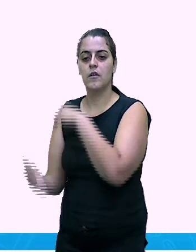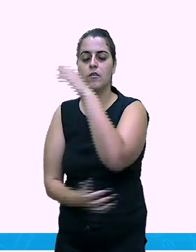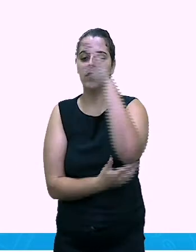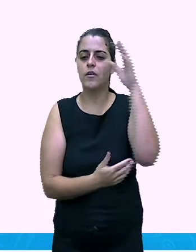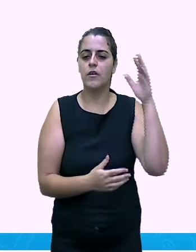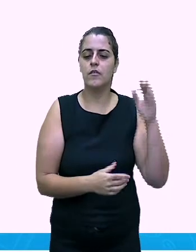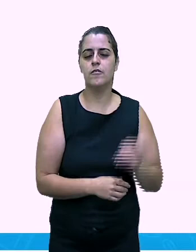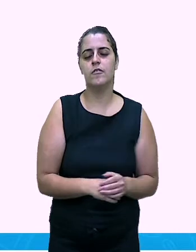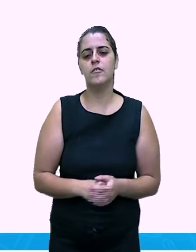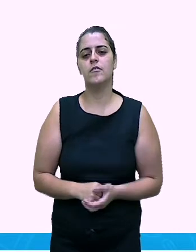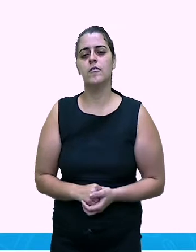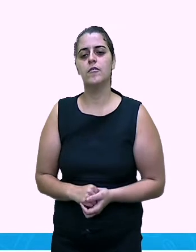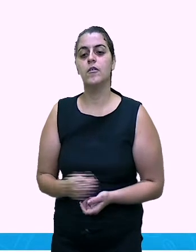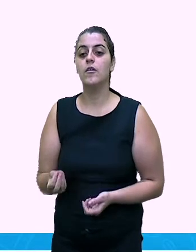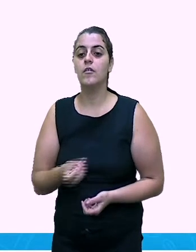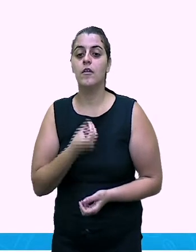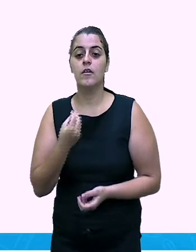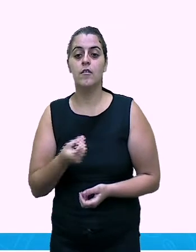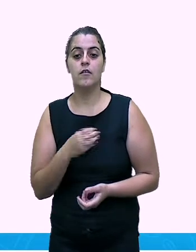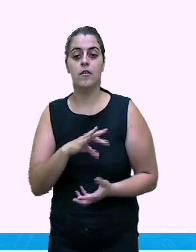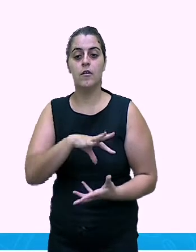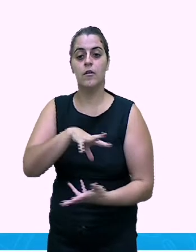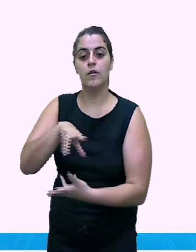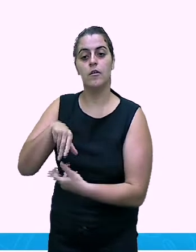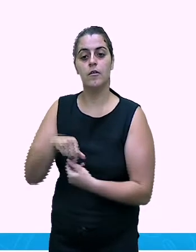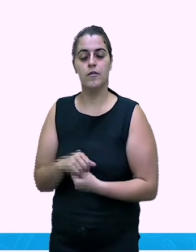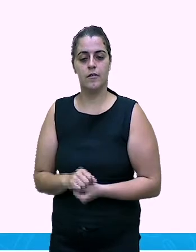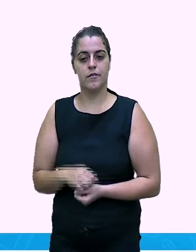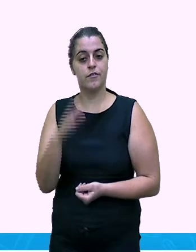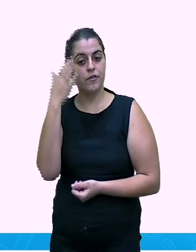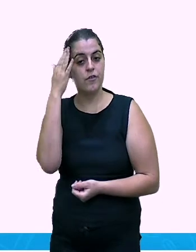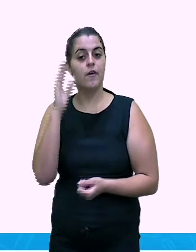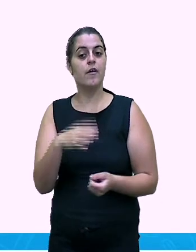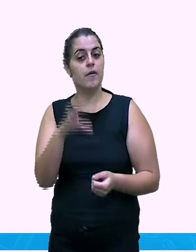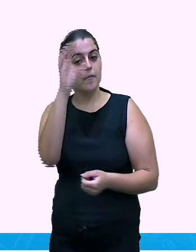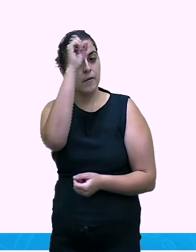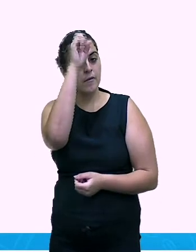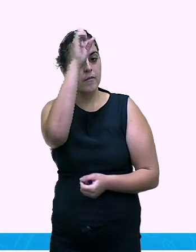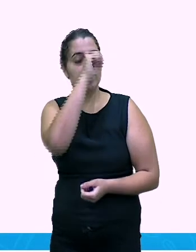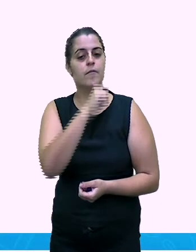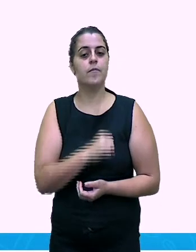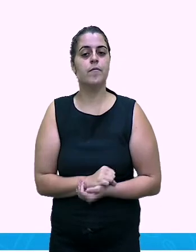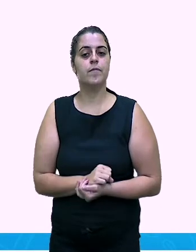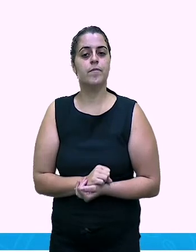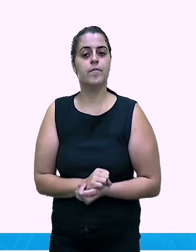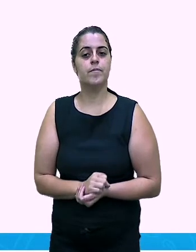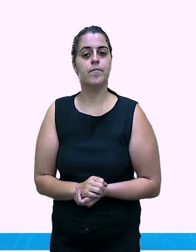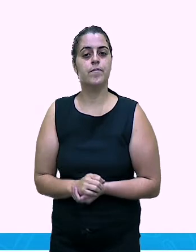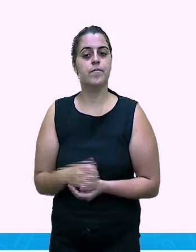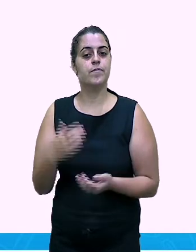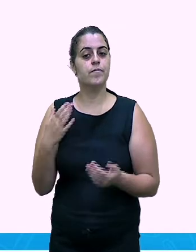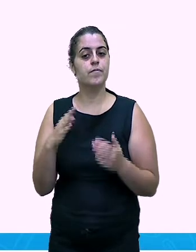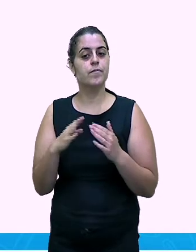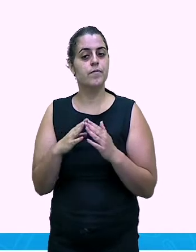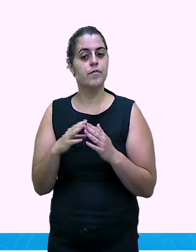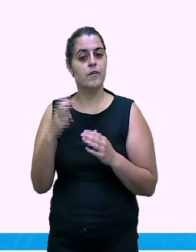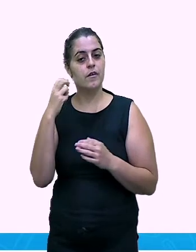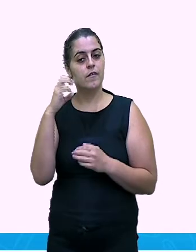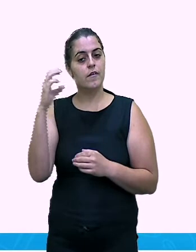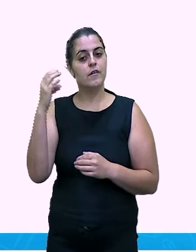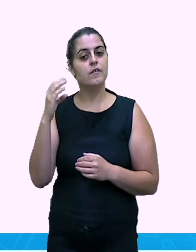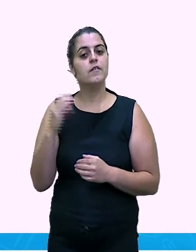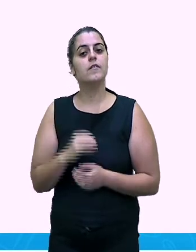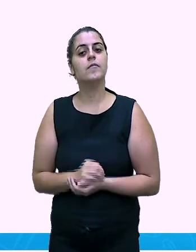os mistérios ou tentamos desvendar os mistérios através da